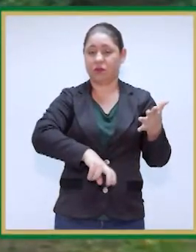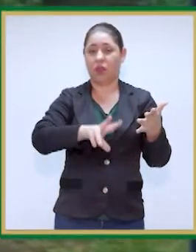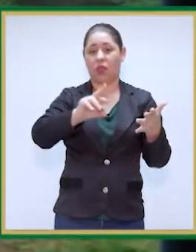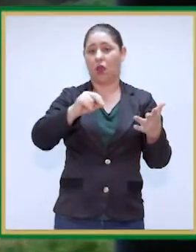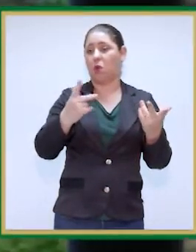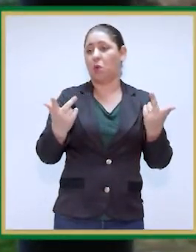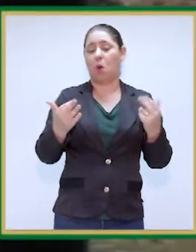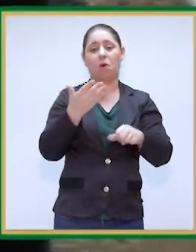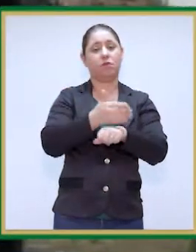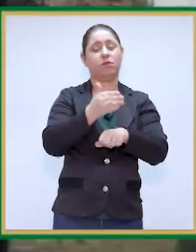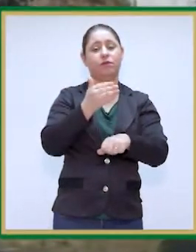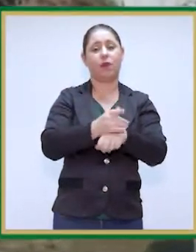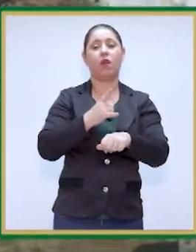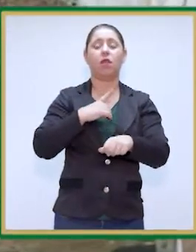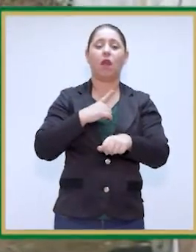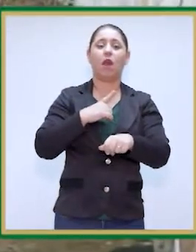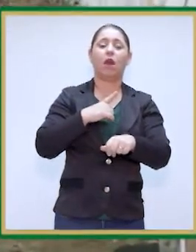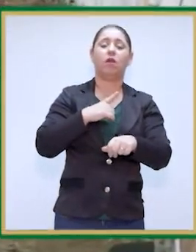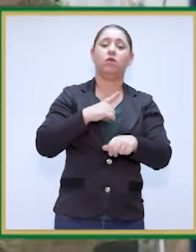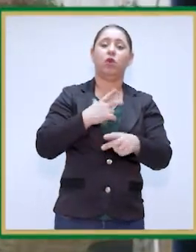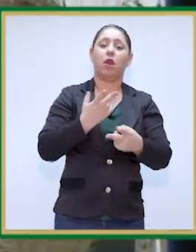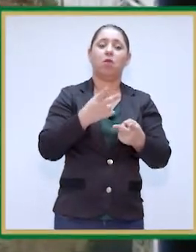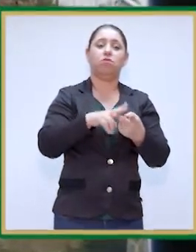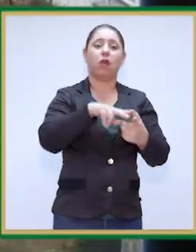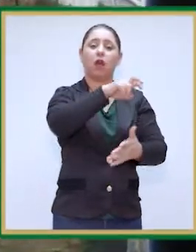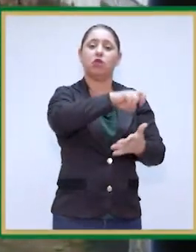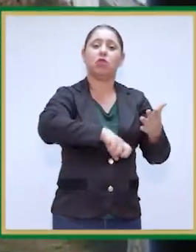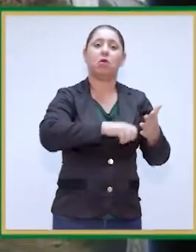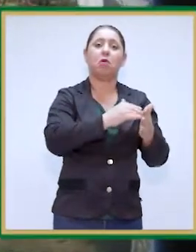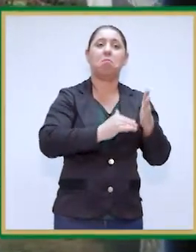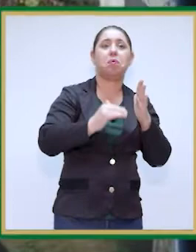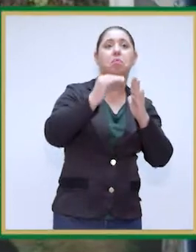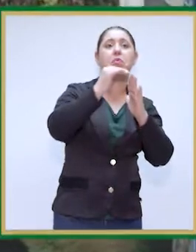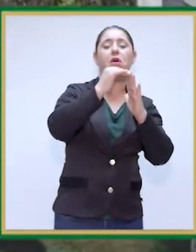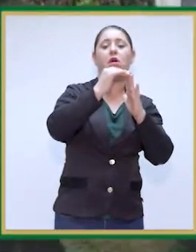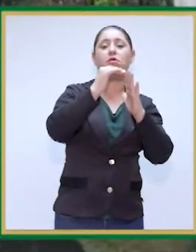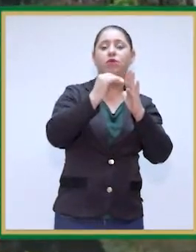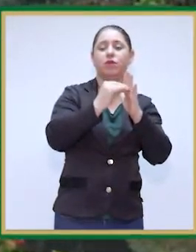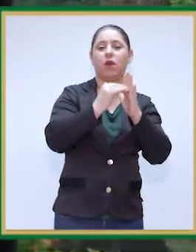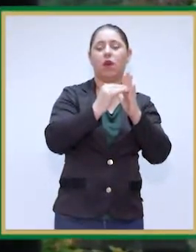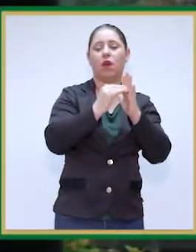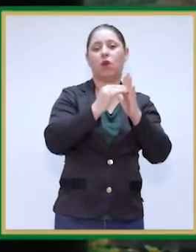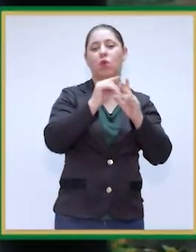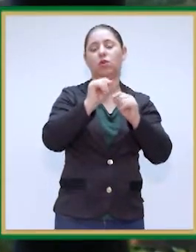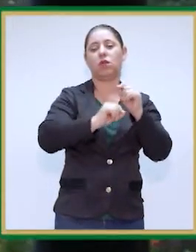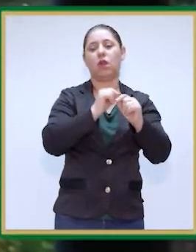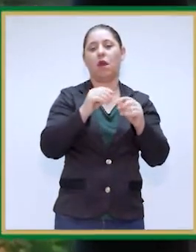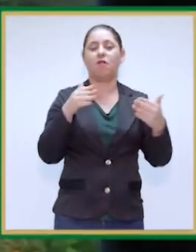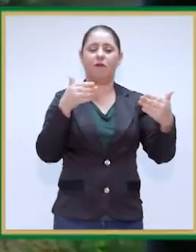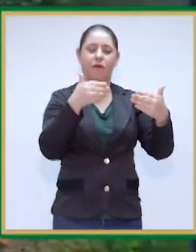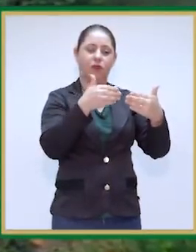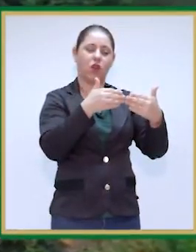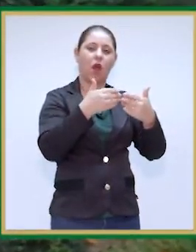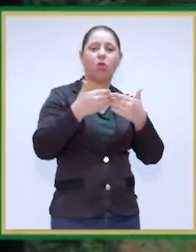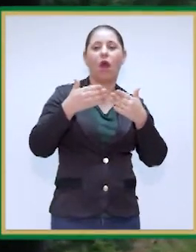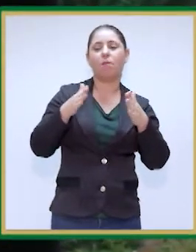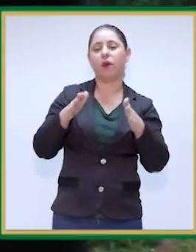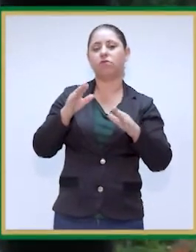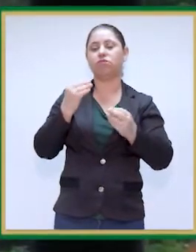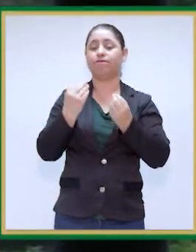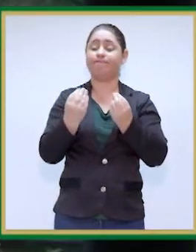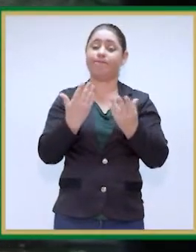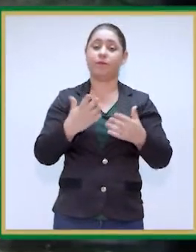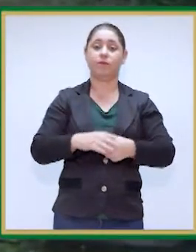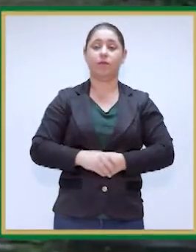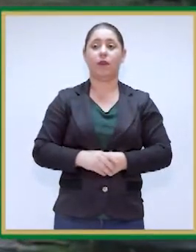a prática, então a gente tem esses movimentos de penas mais altas, de aumentar a fração para progressão de regime. Então, isso são